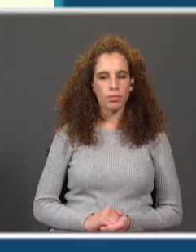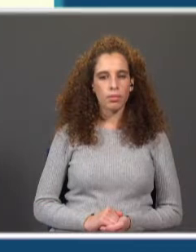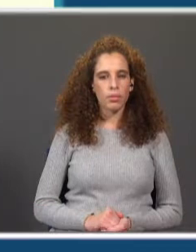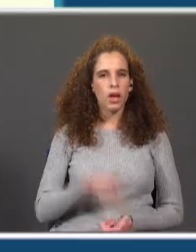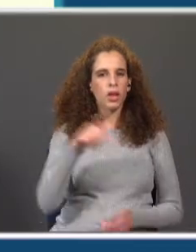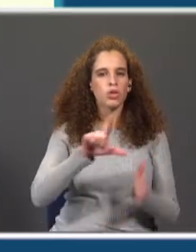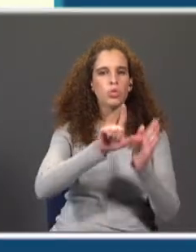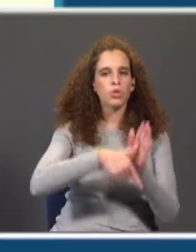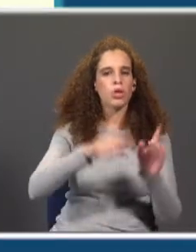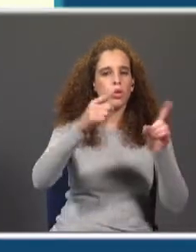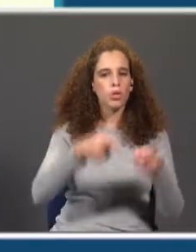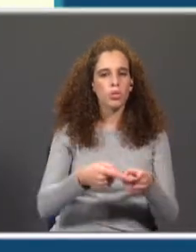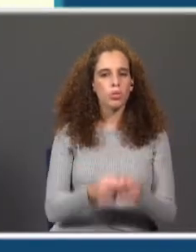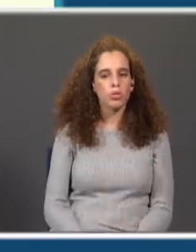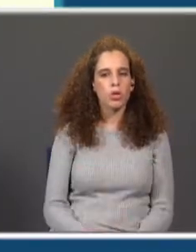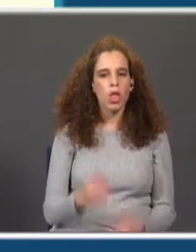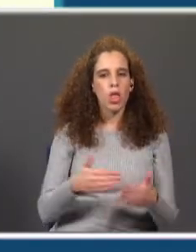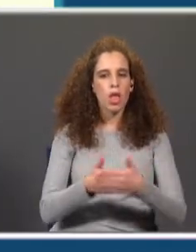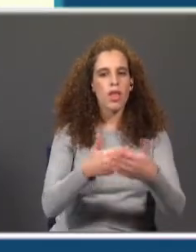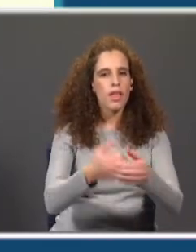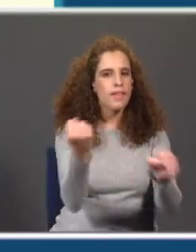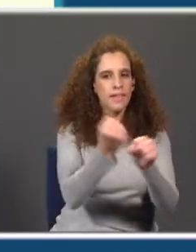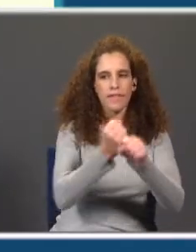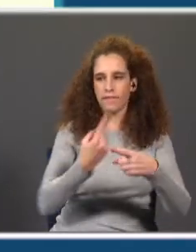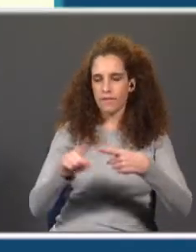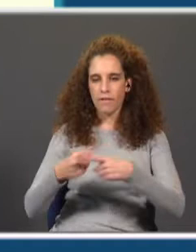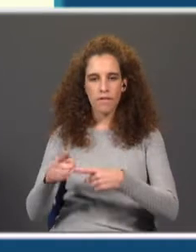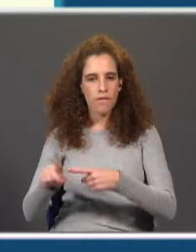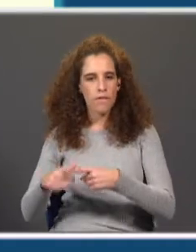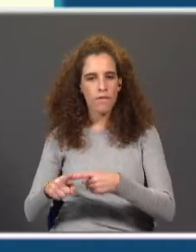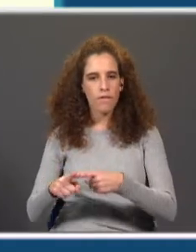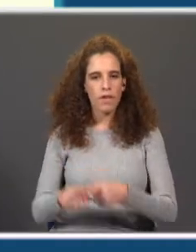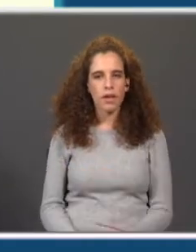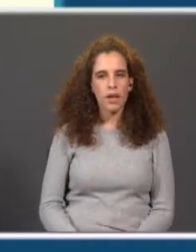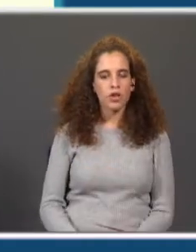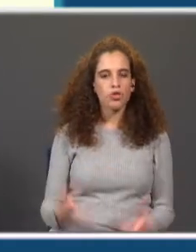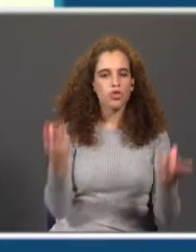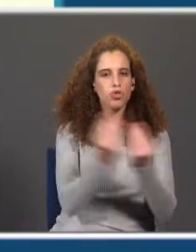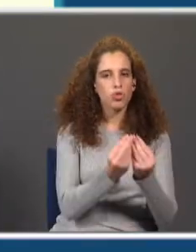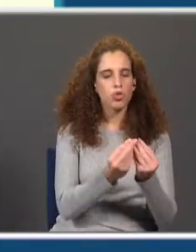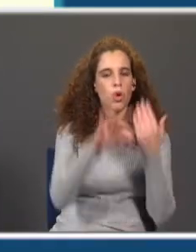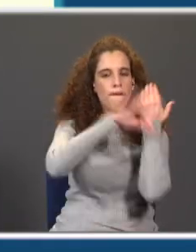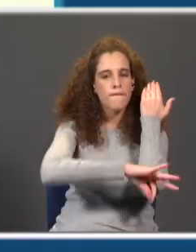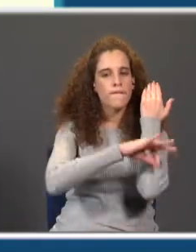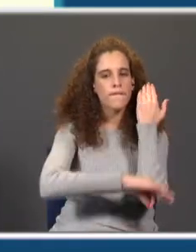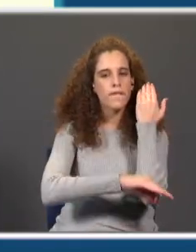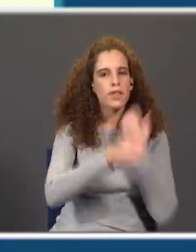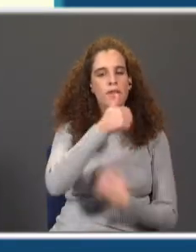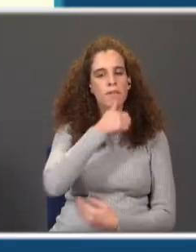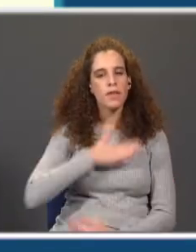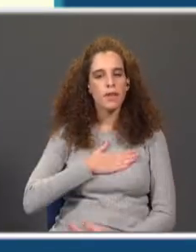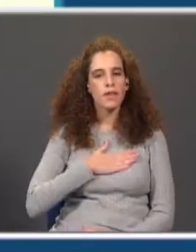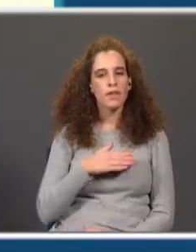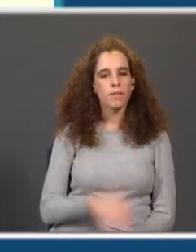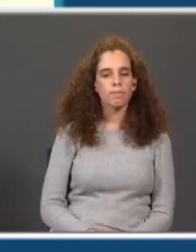O projeto começou na sequência de uma série de atividades que, em parceria com a Junta de Freguesia de Benfica, desenvolvi aqui no